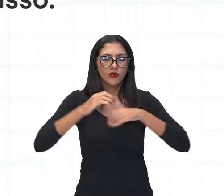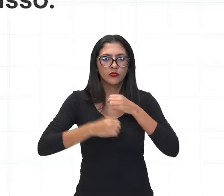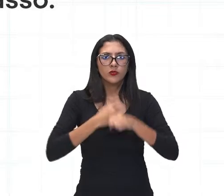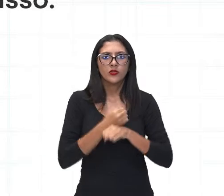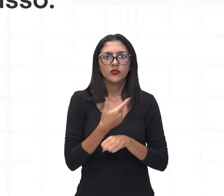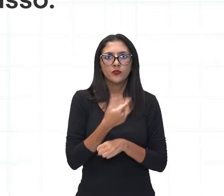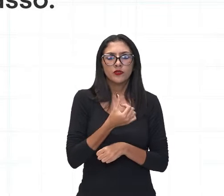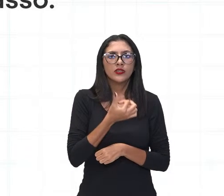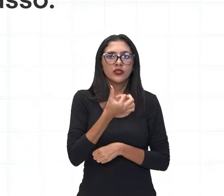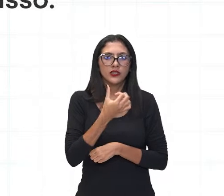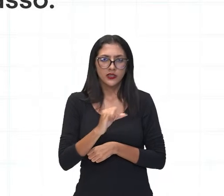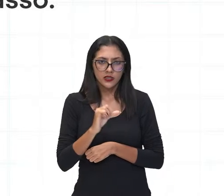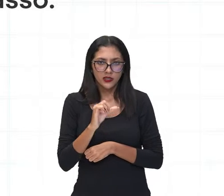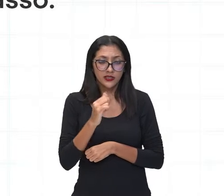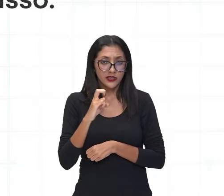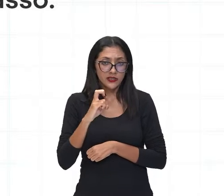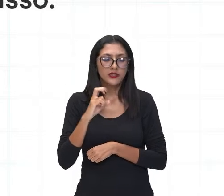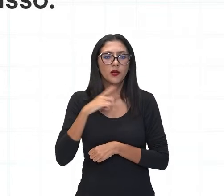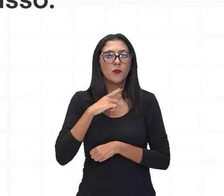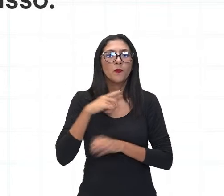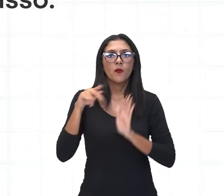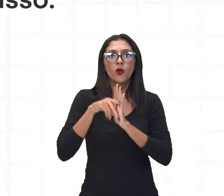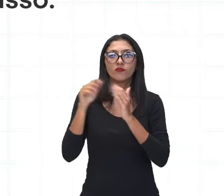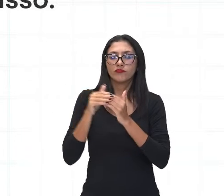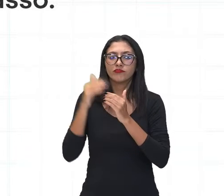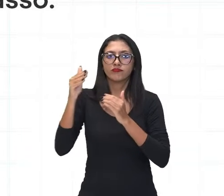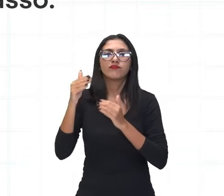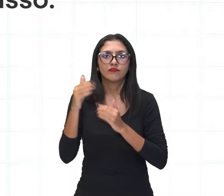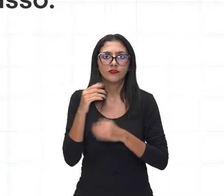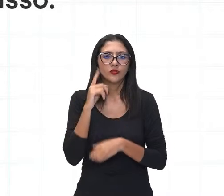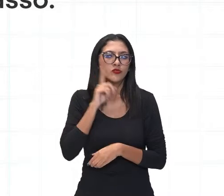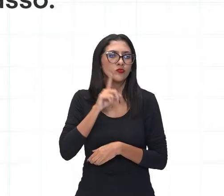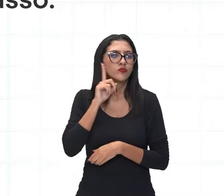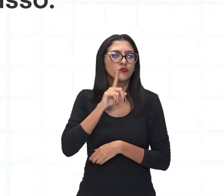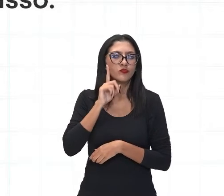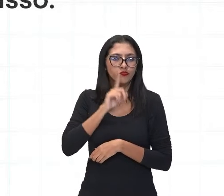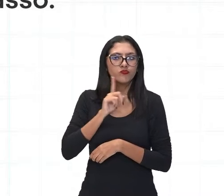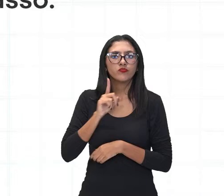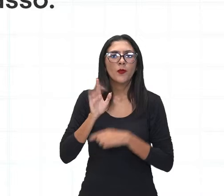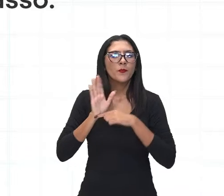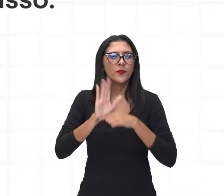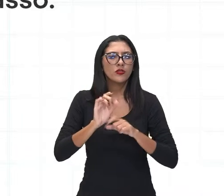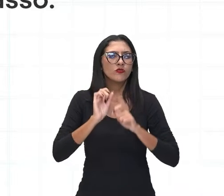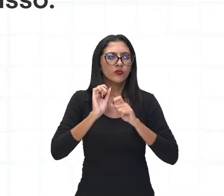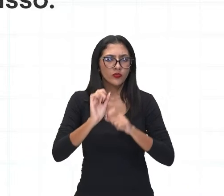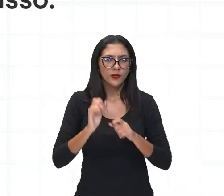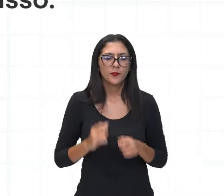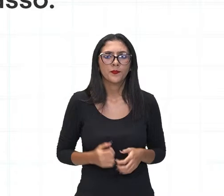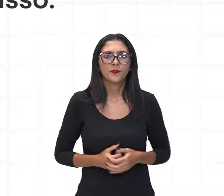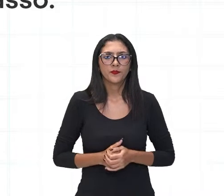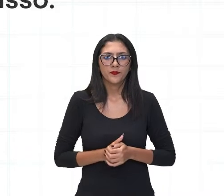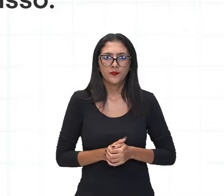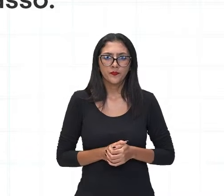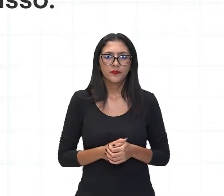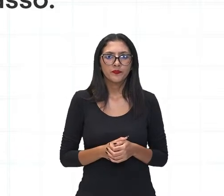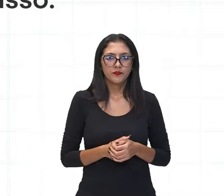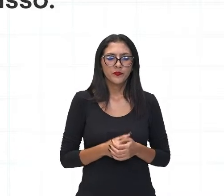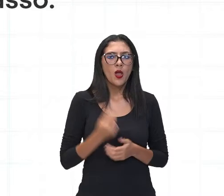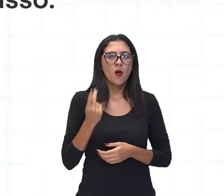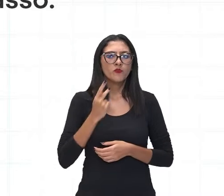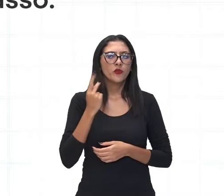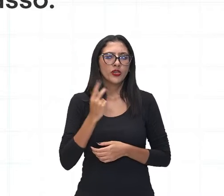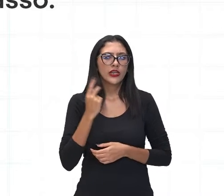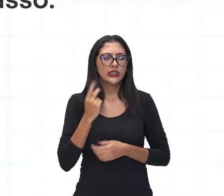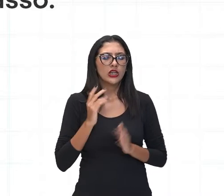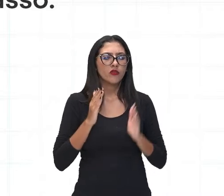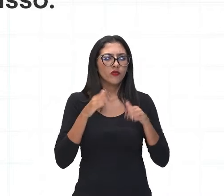da Universidade de Nova York, demonstra amplamente que a política de mais encarceramento, além